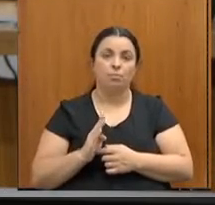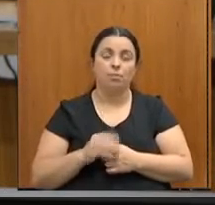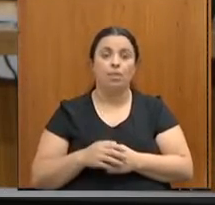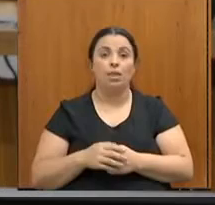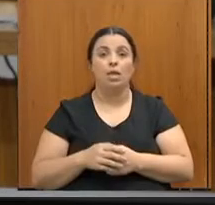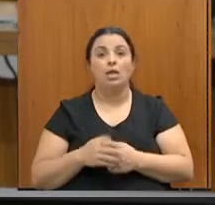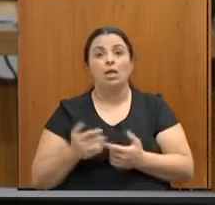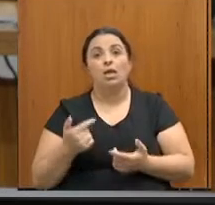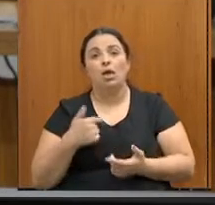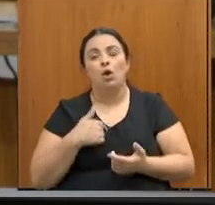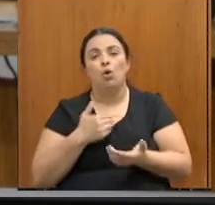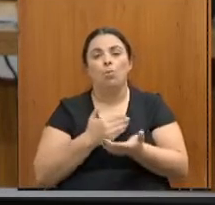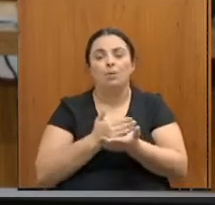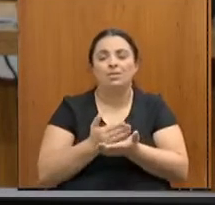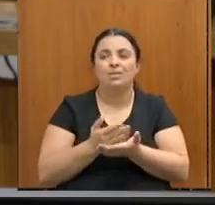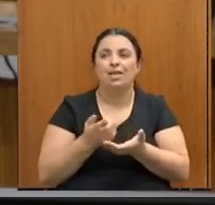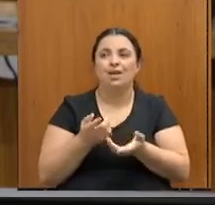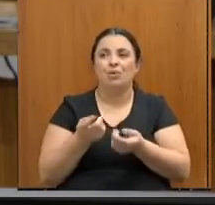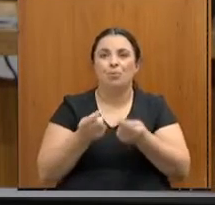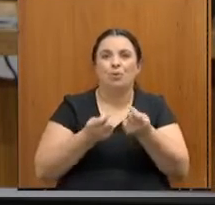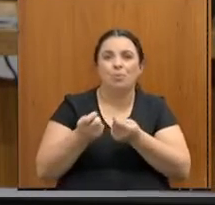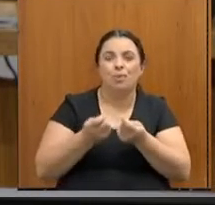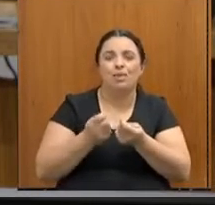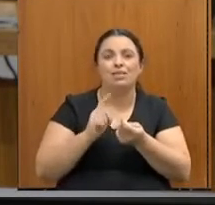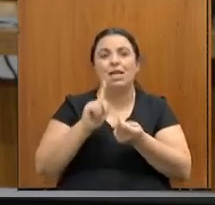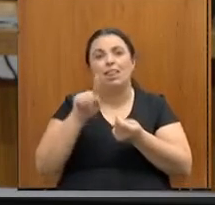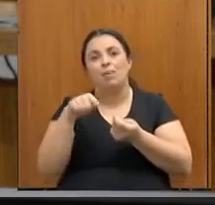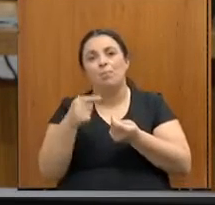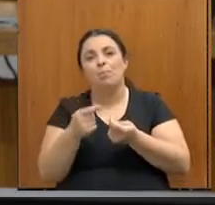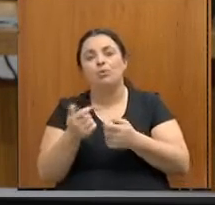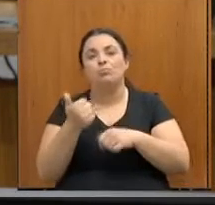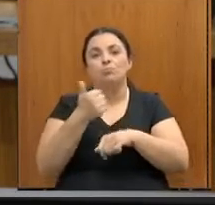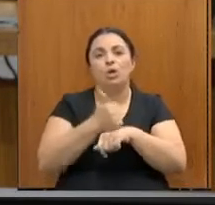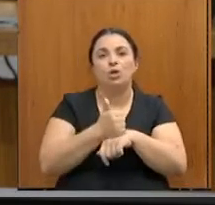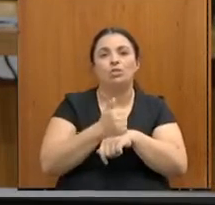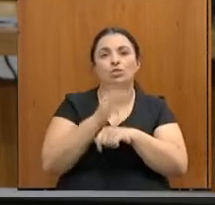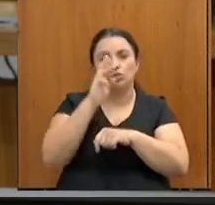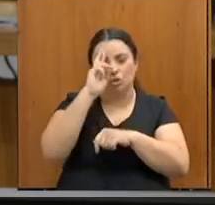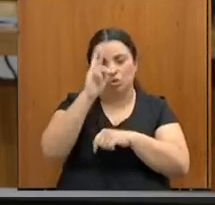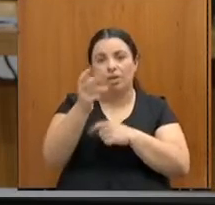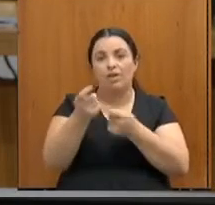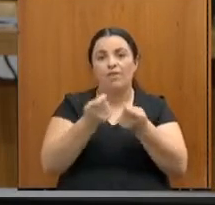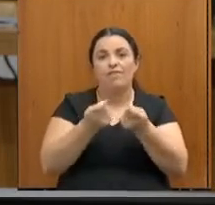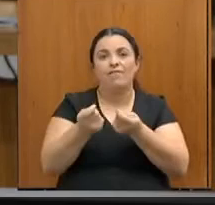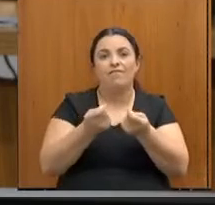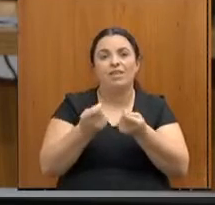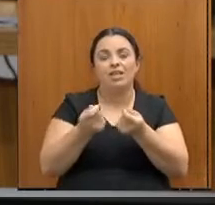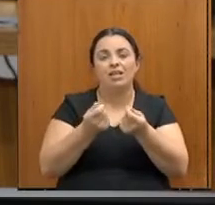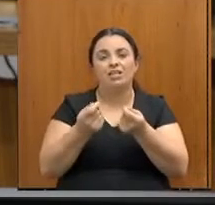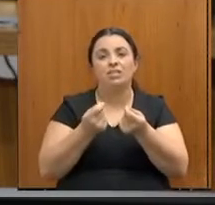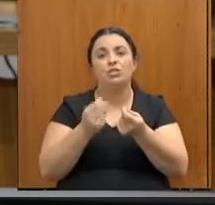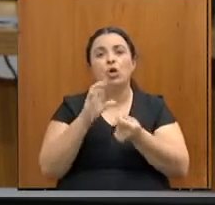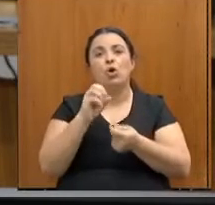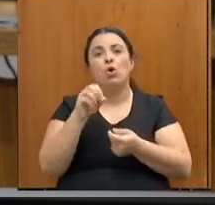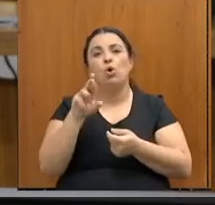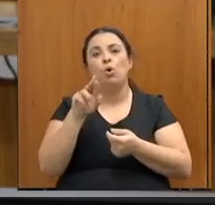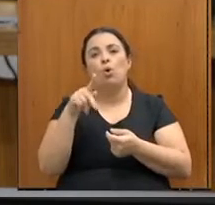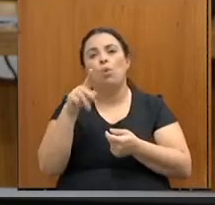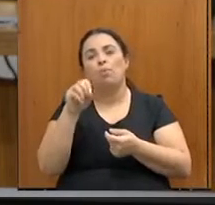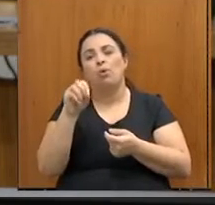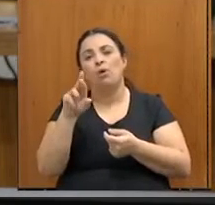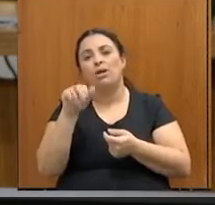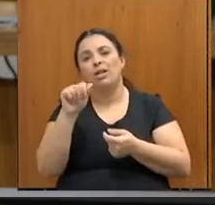começo aí como economista depois dathomir a diretoria de Finanças corporativas depois assumir a diretoria de Finanças